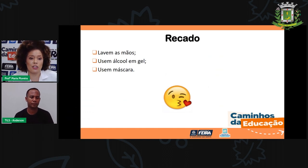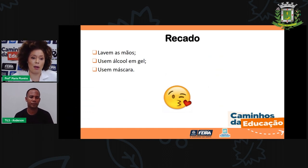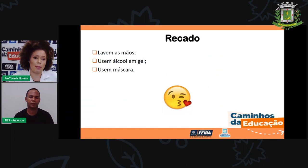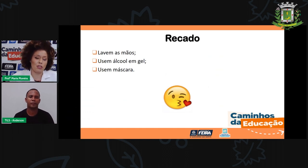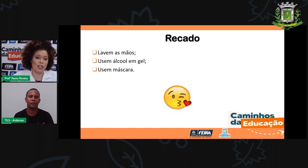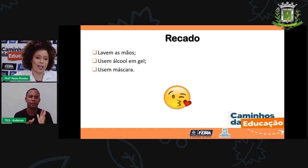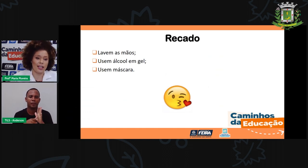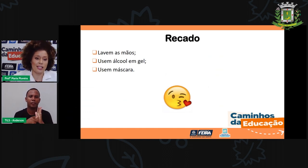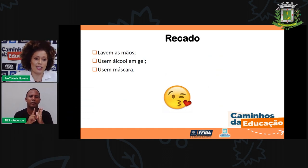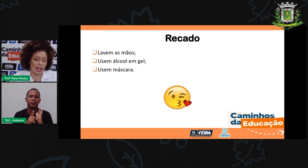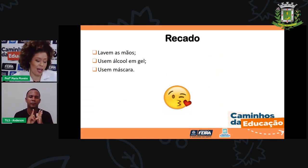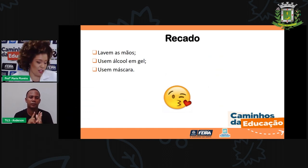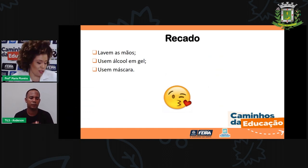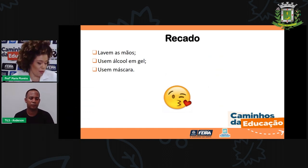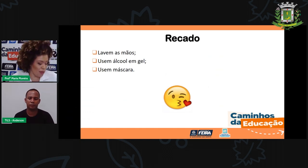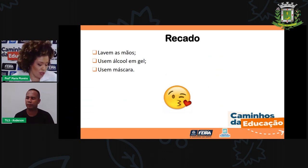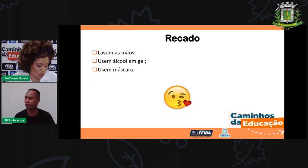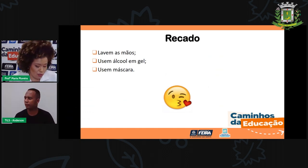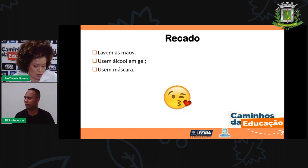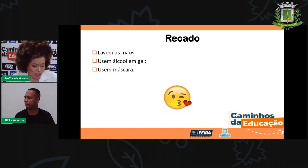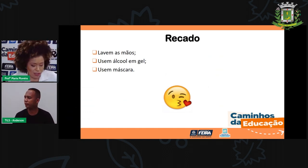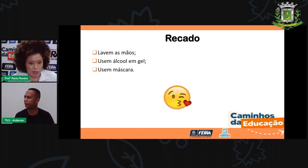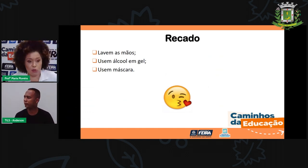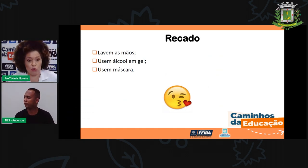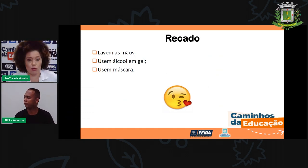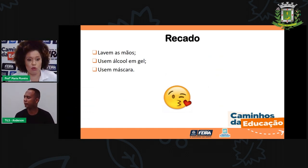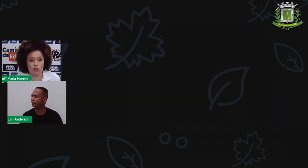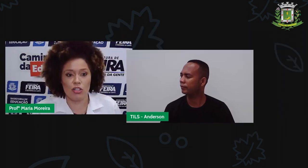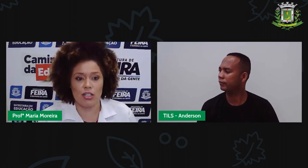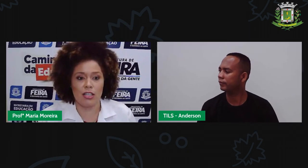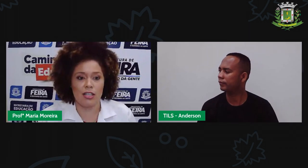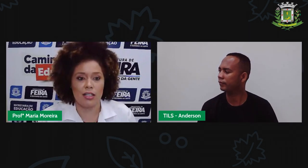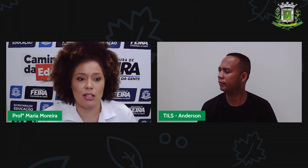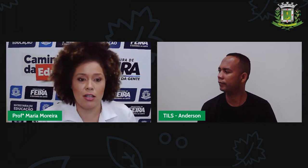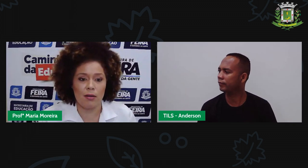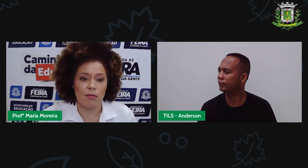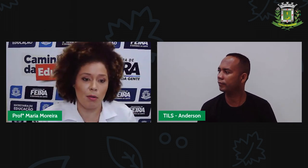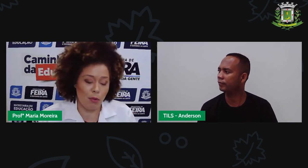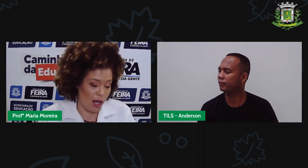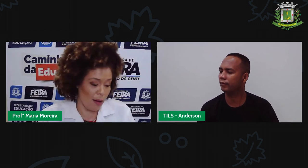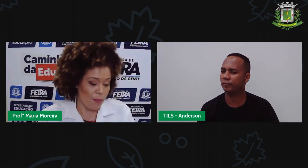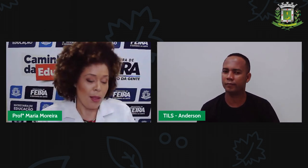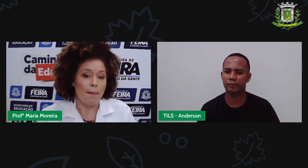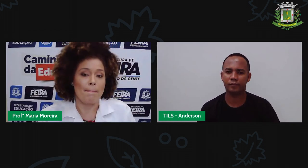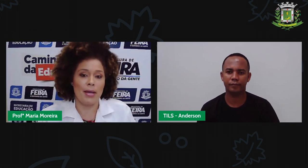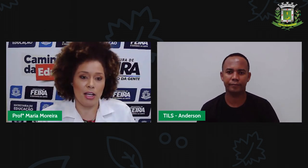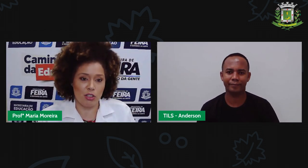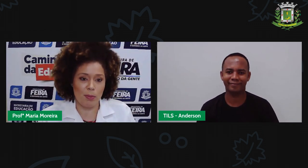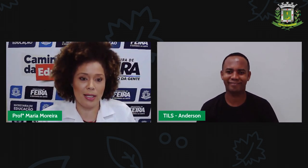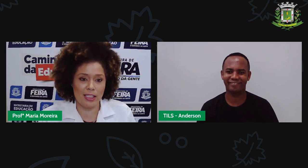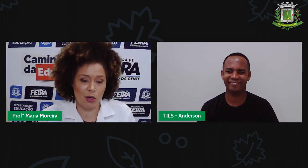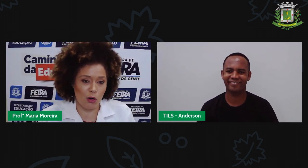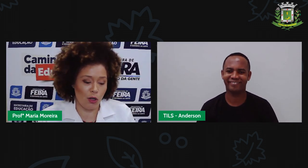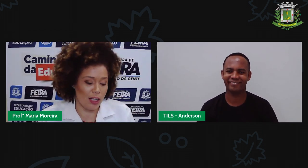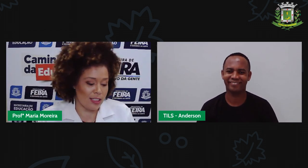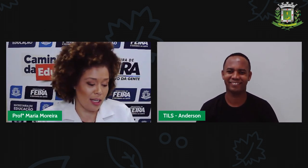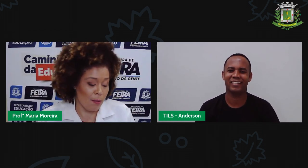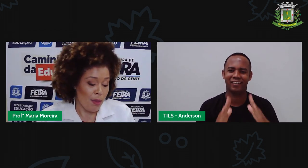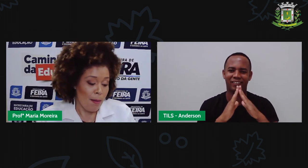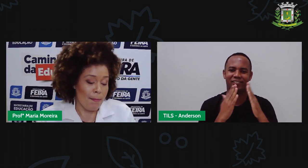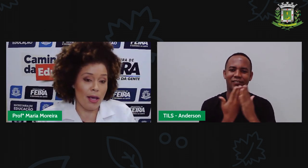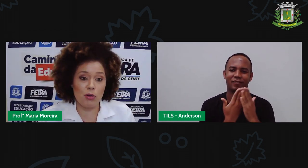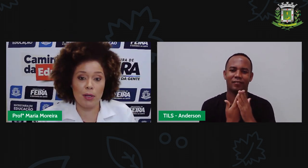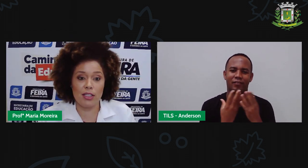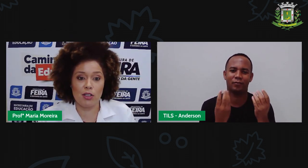Antes de a Pró tirar aqui esse slide, tem beijinhos, Anderson, hoje. Vamos lá. Beijos para as escolas,